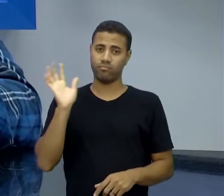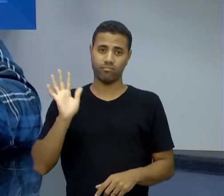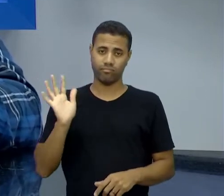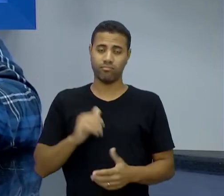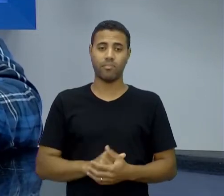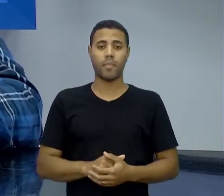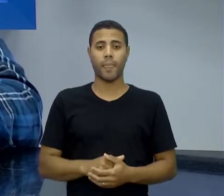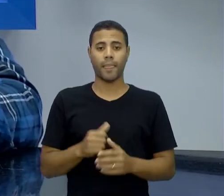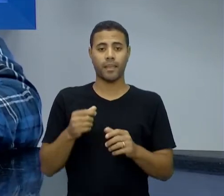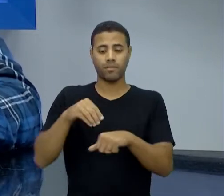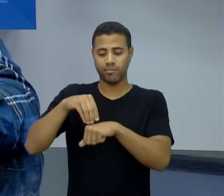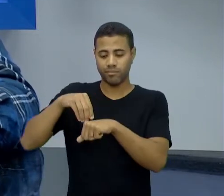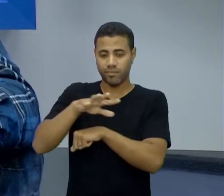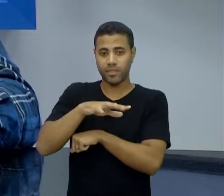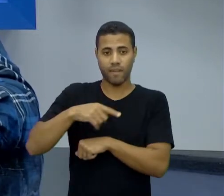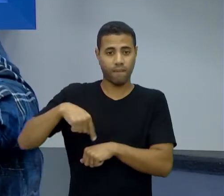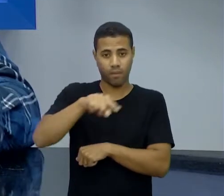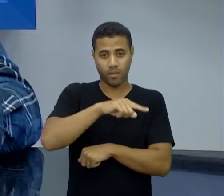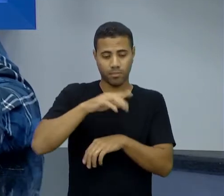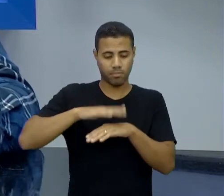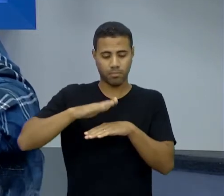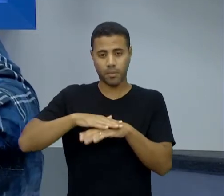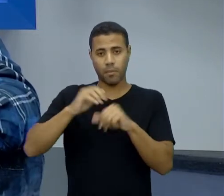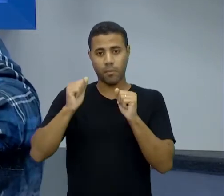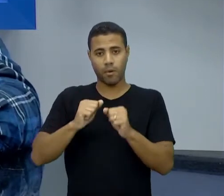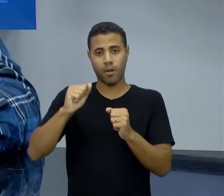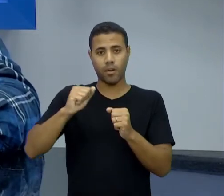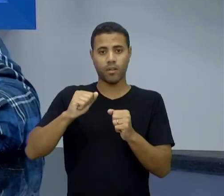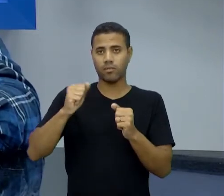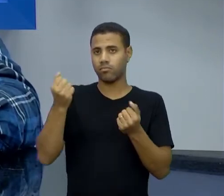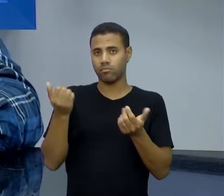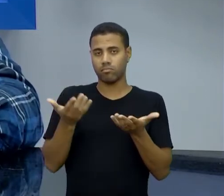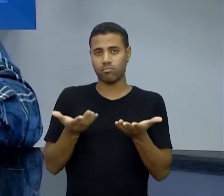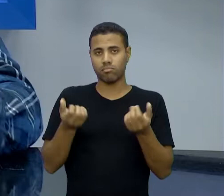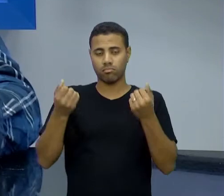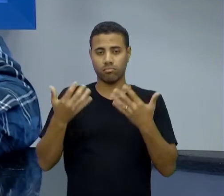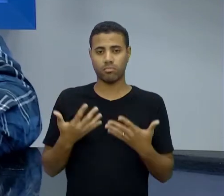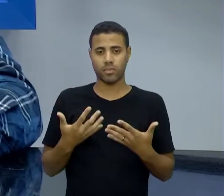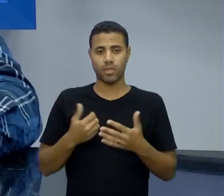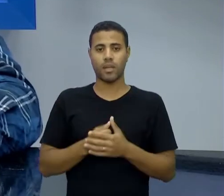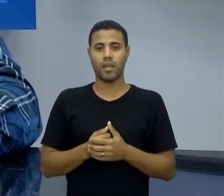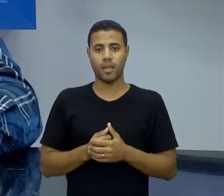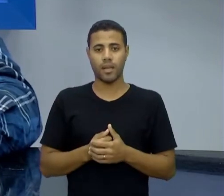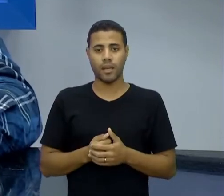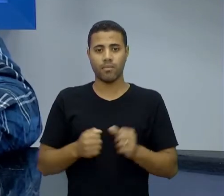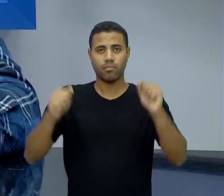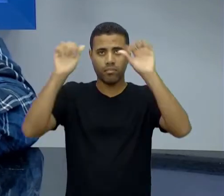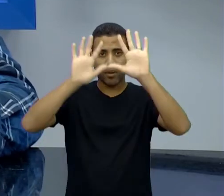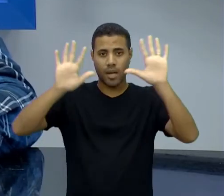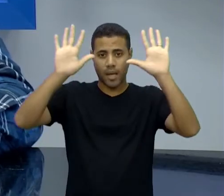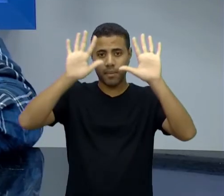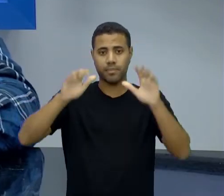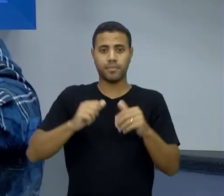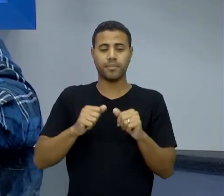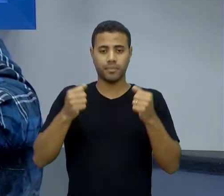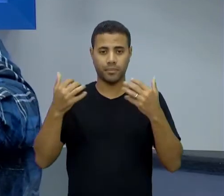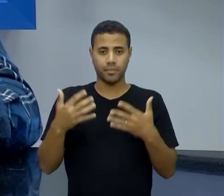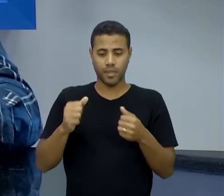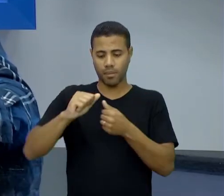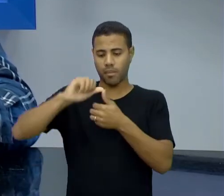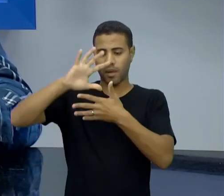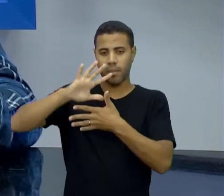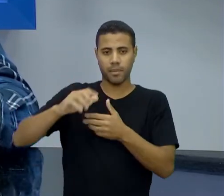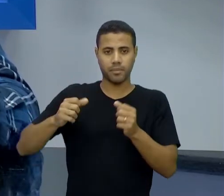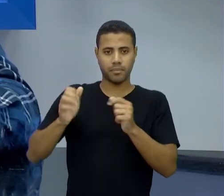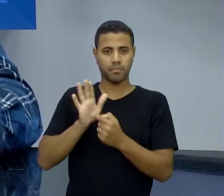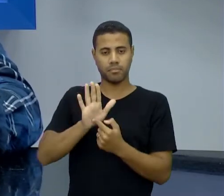mostra um caminho e ele pode utilizar o mapa, né, como ferramenta base, né, e as nossas aulas aí como um